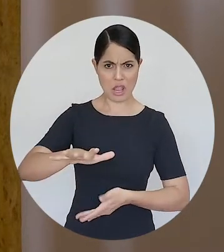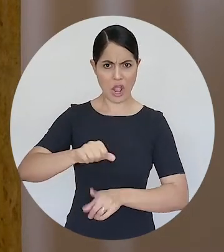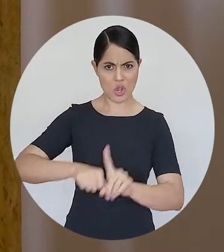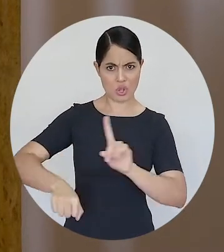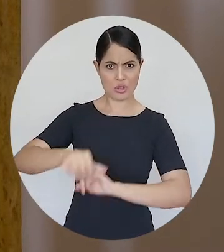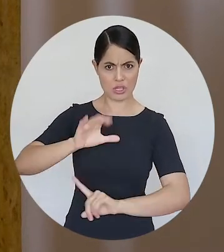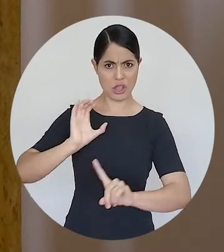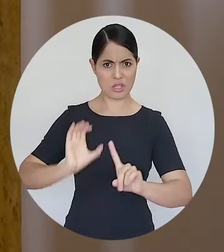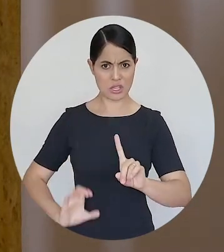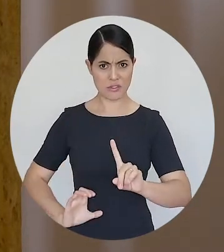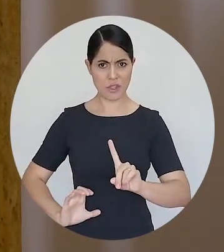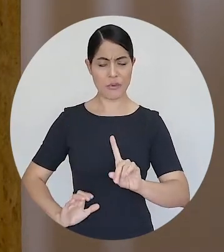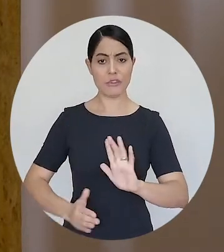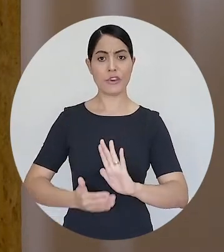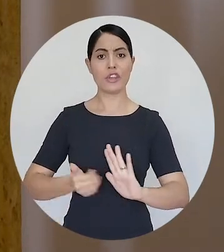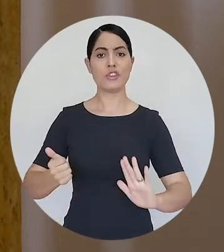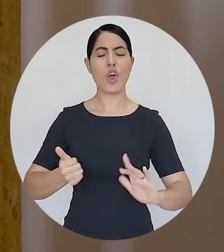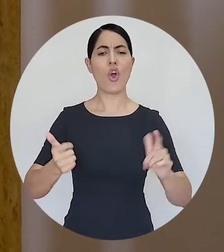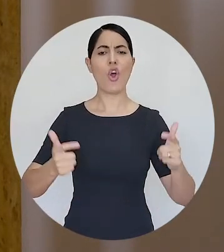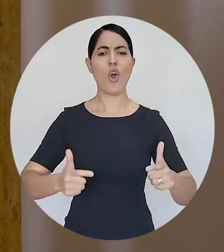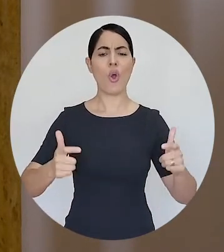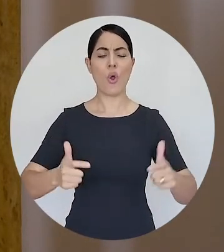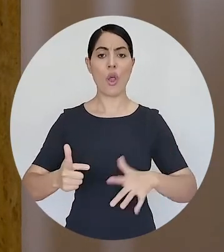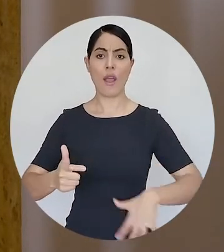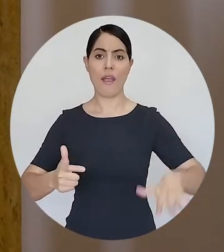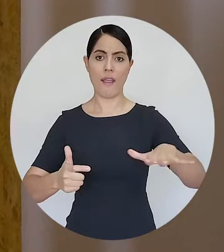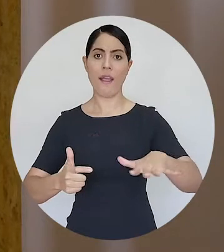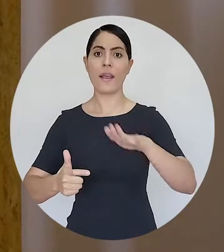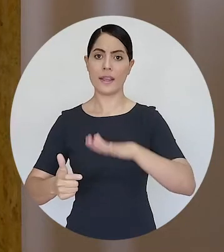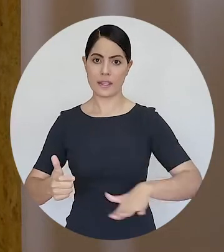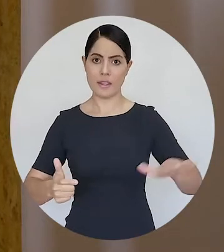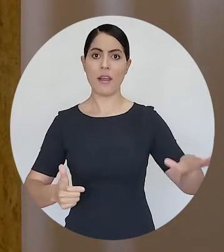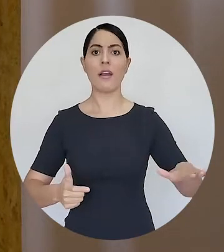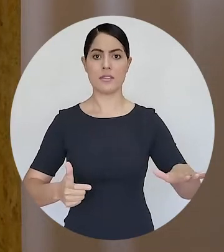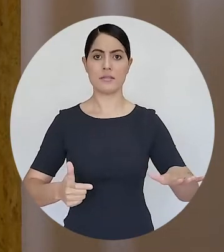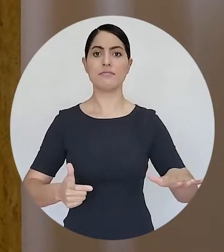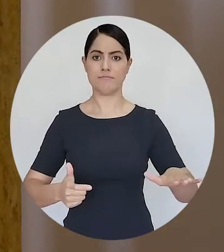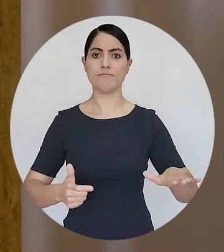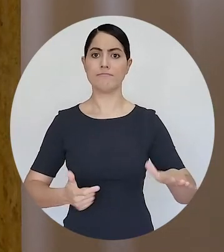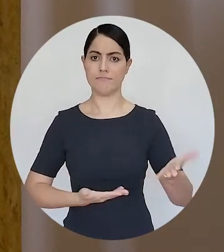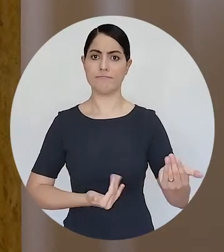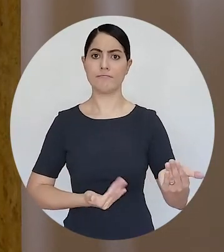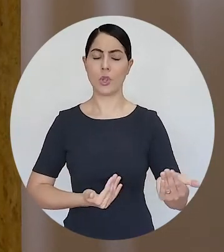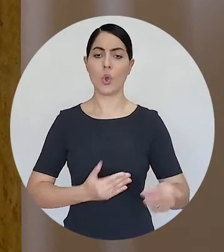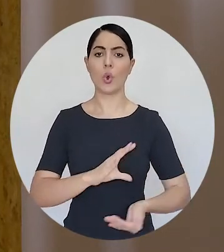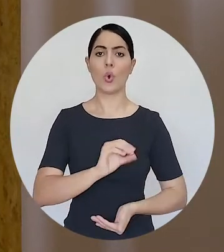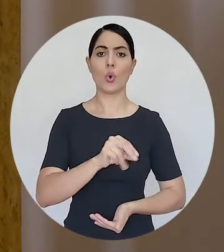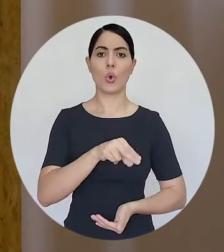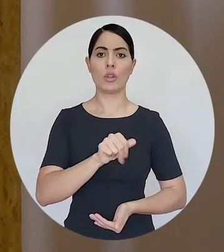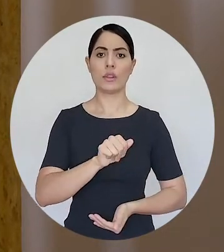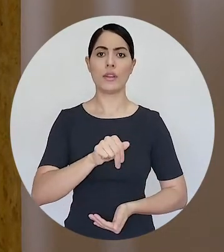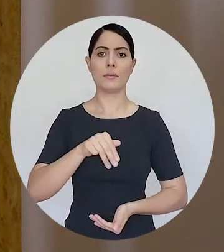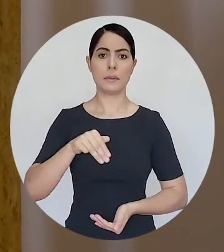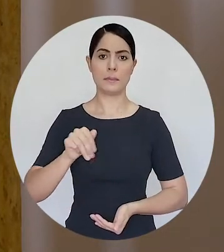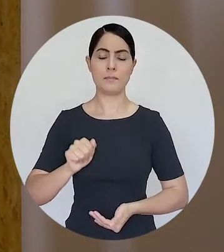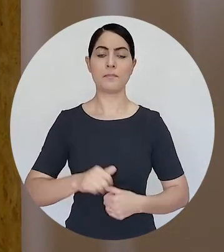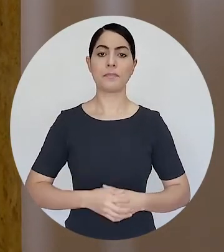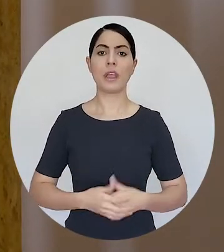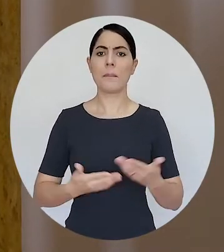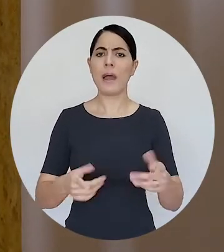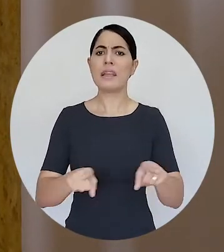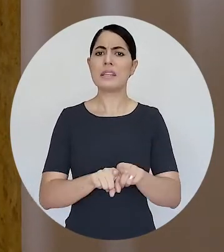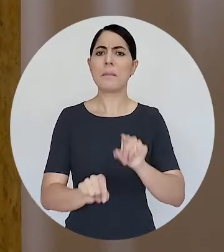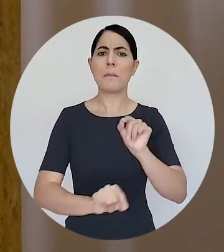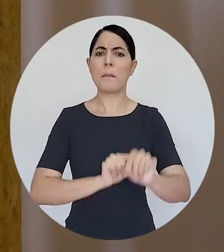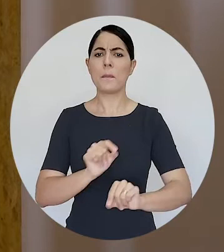sociedade civil do Conselho Nacional dos Direitos da Criança e do Adolescente, o CONANDA. O Pleno seguiu o